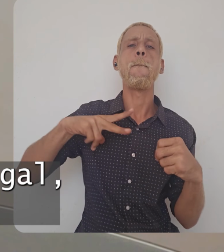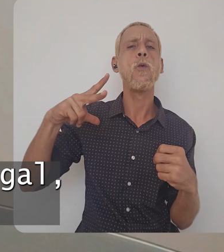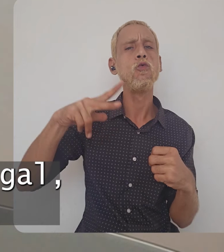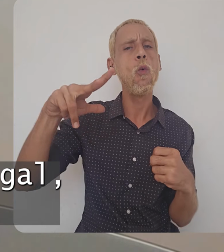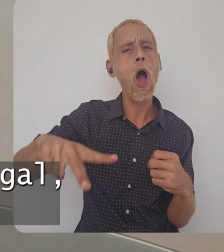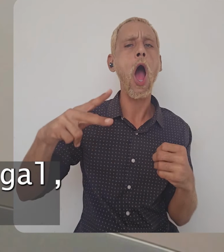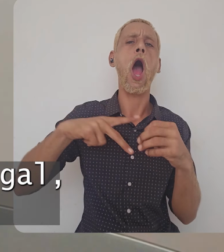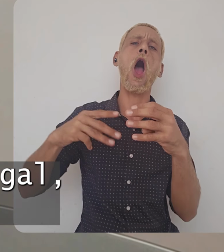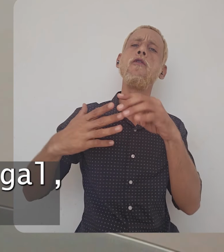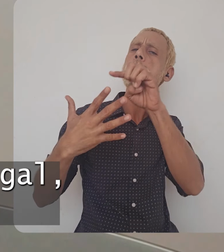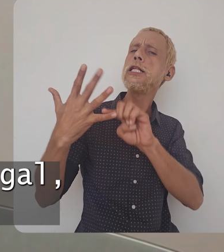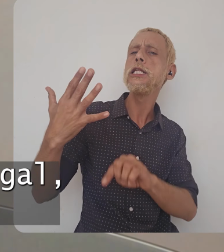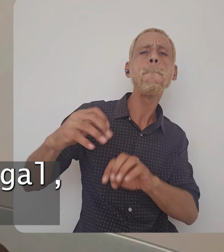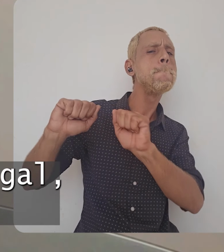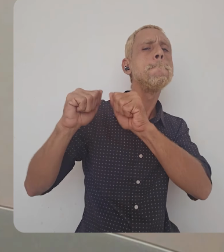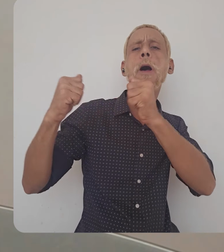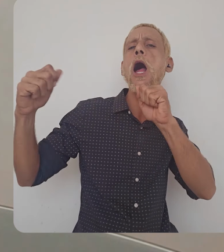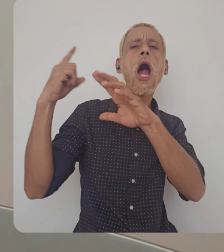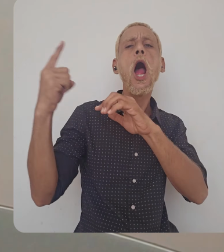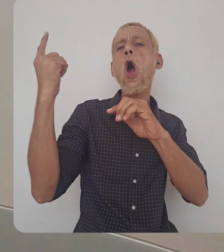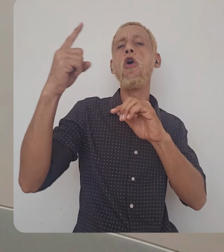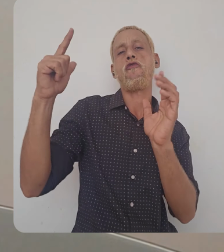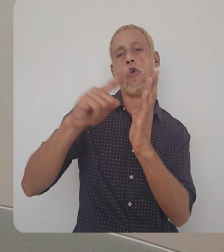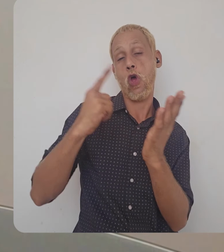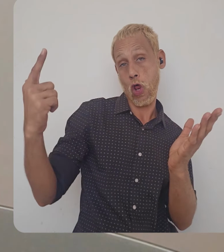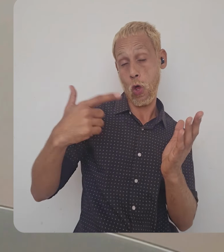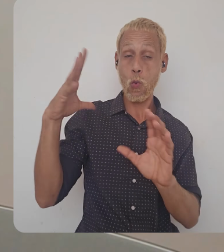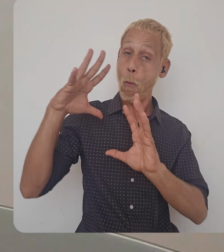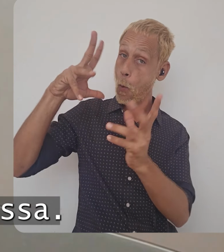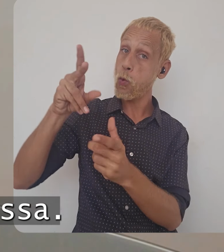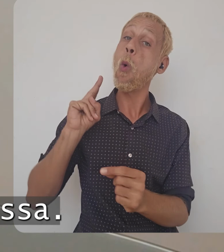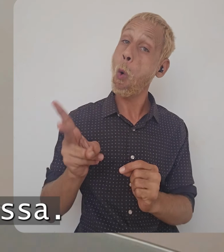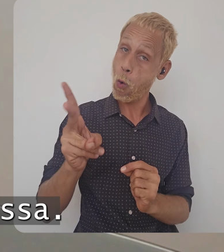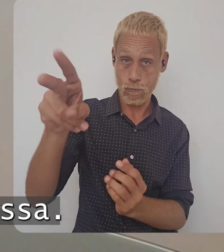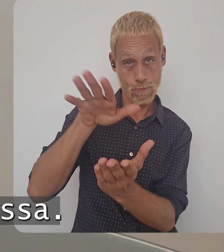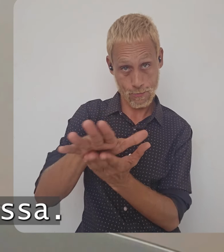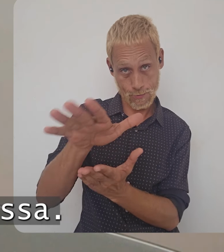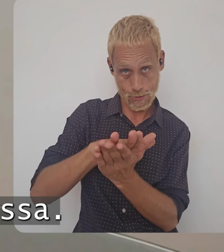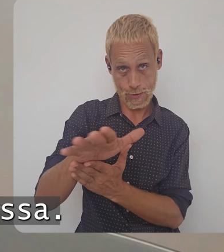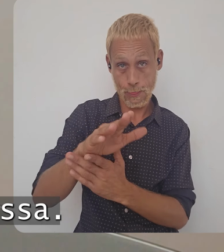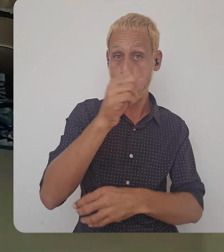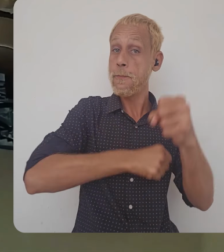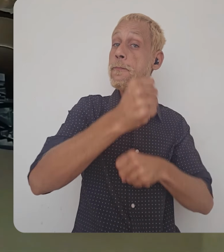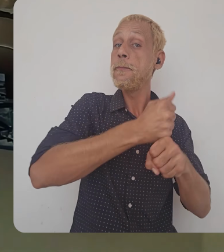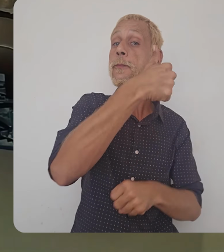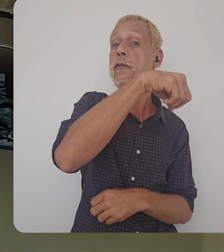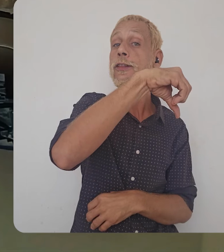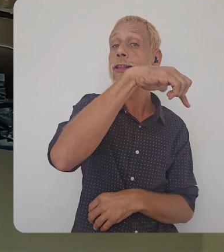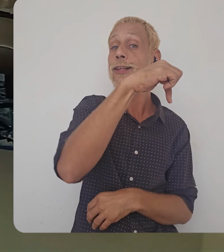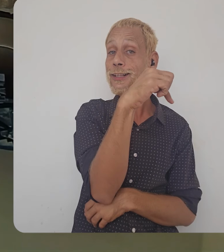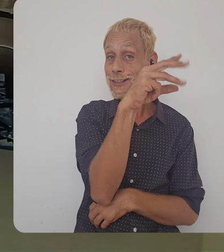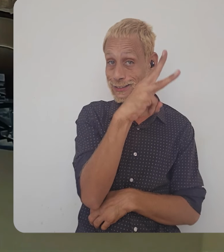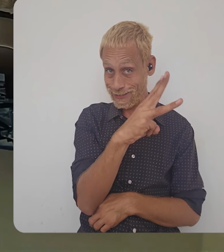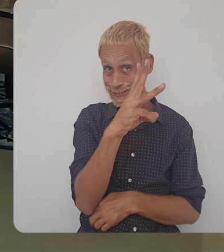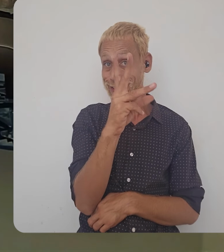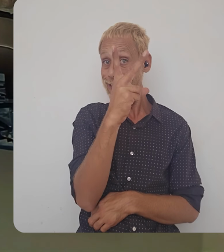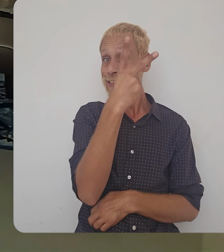o El País, o Público em Portugal, o Los Angeles Times, só para citar alguns exemplos dos maiores jornais do mundo, eles continuam também com a versão impressa. No início de